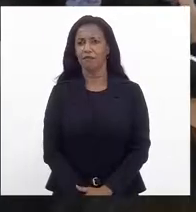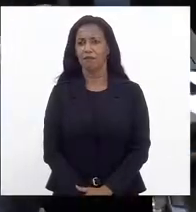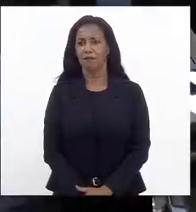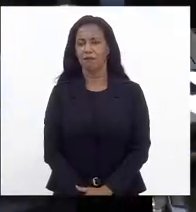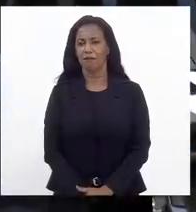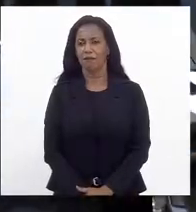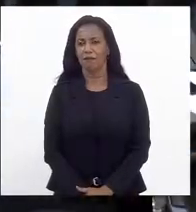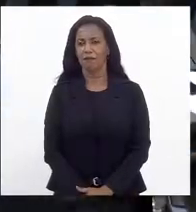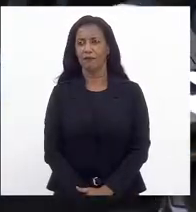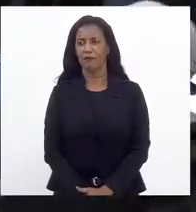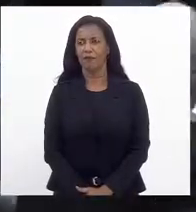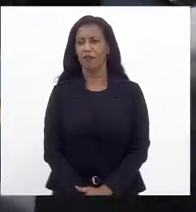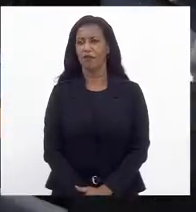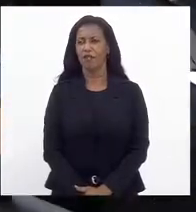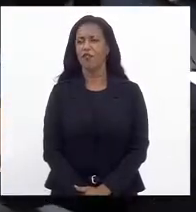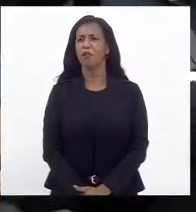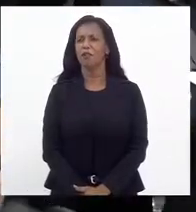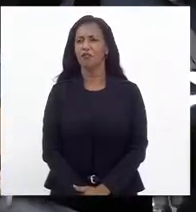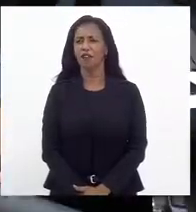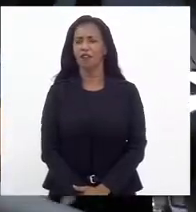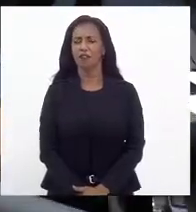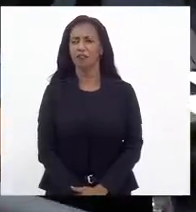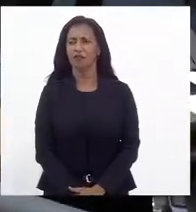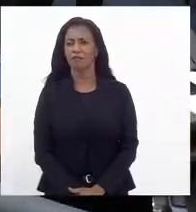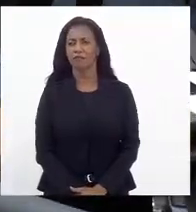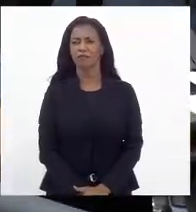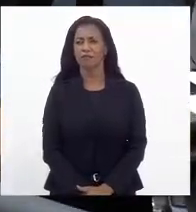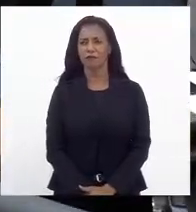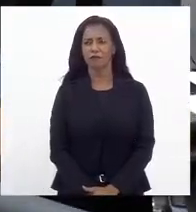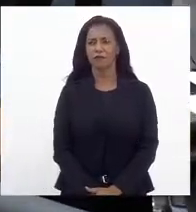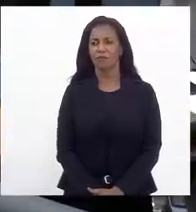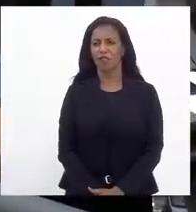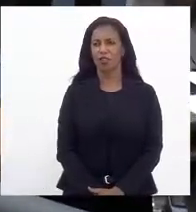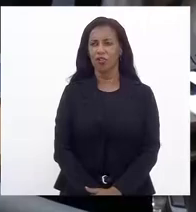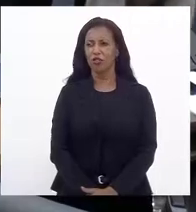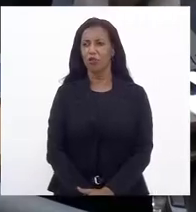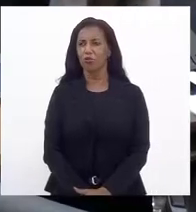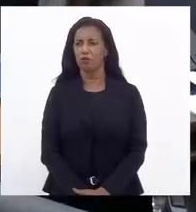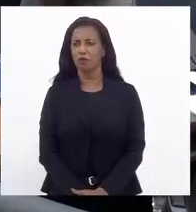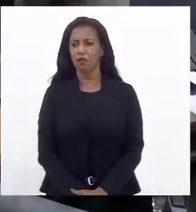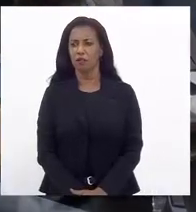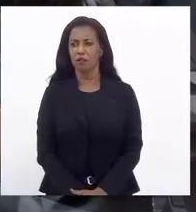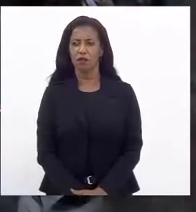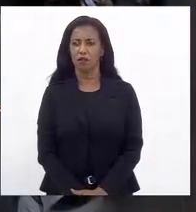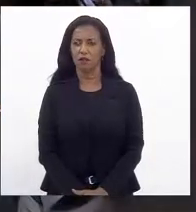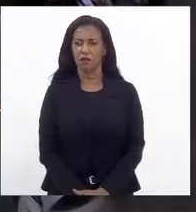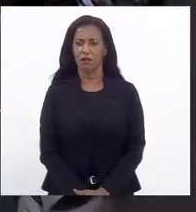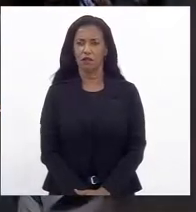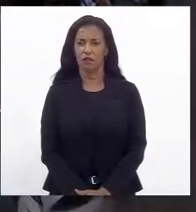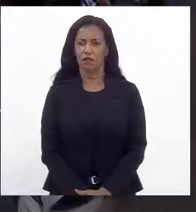o resultado Flávio Serafim e E aí